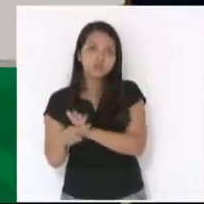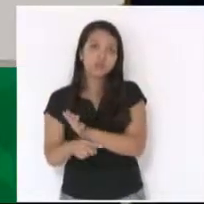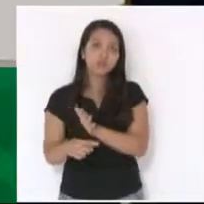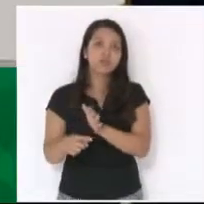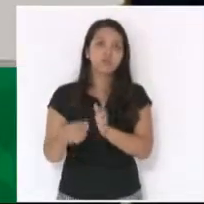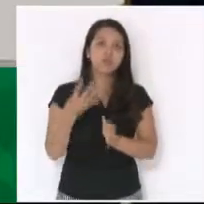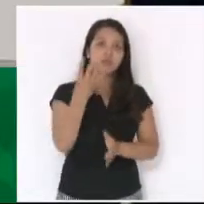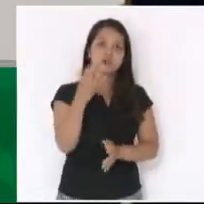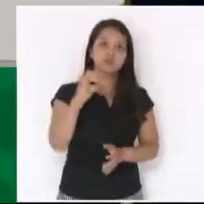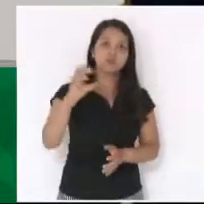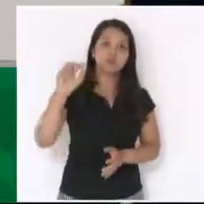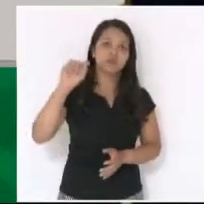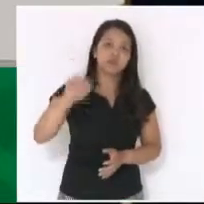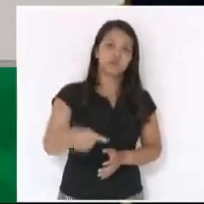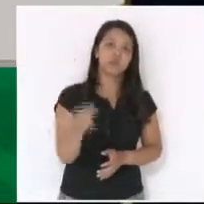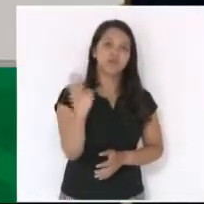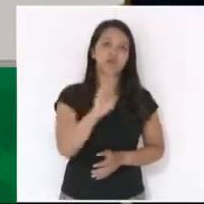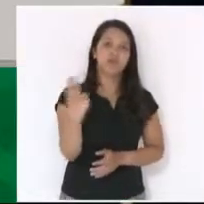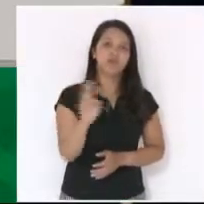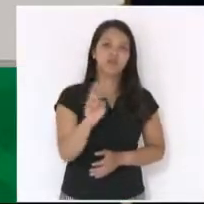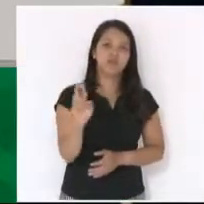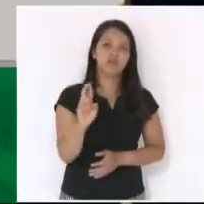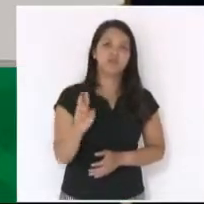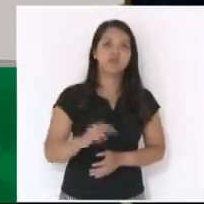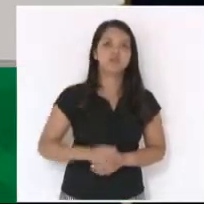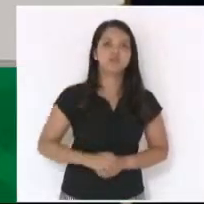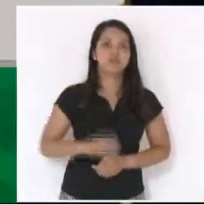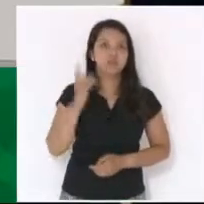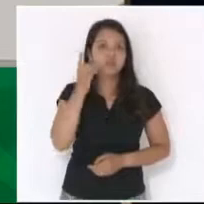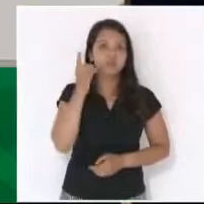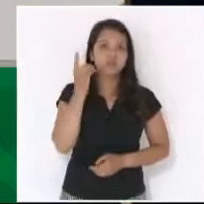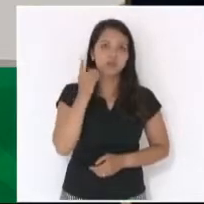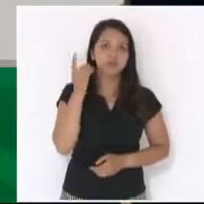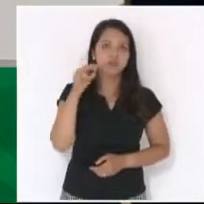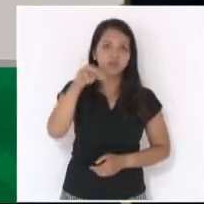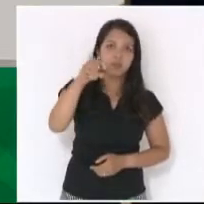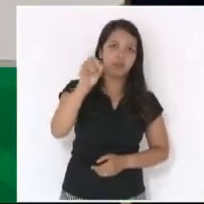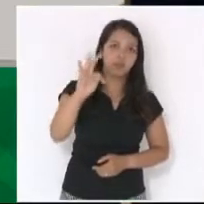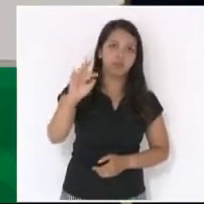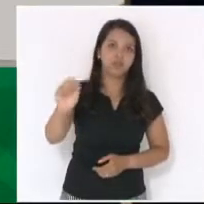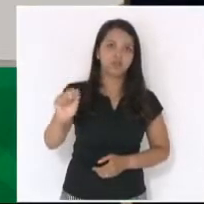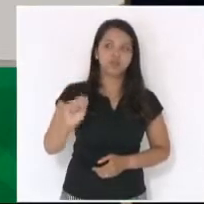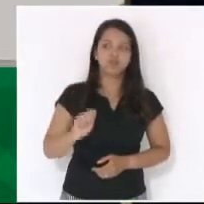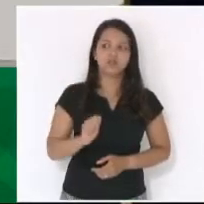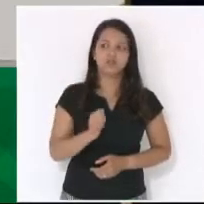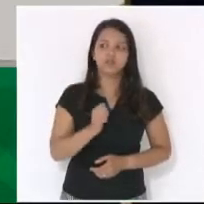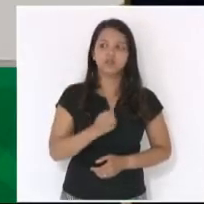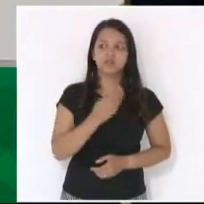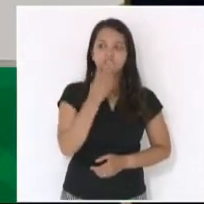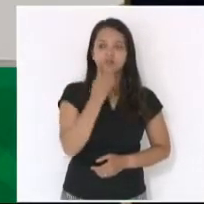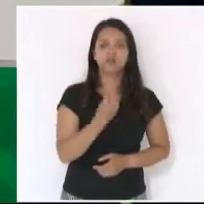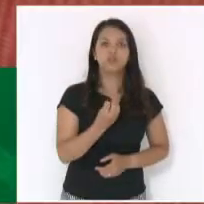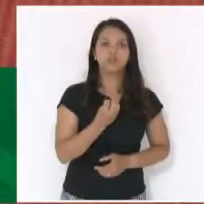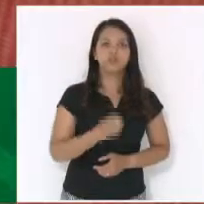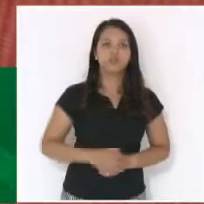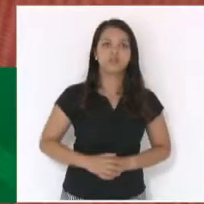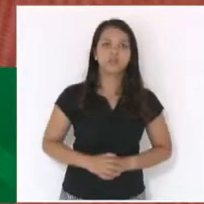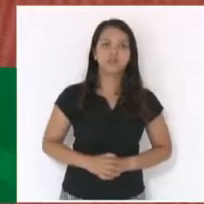de 400 mil reaes ou sou o deputado morte eminente Deputado Mauricio eskudlark